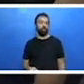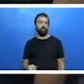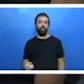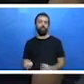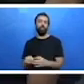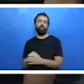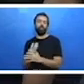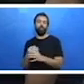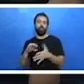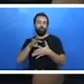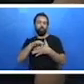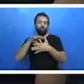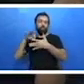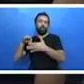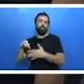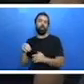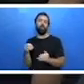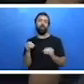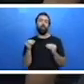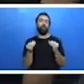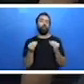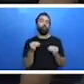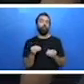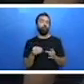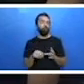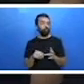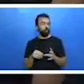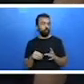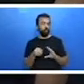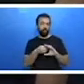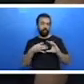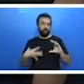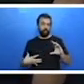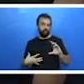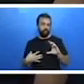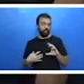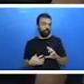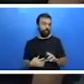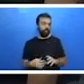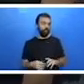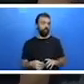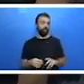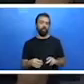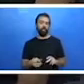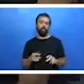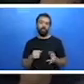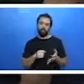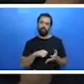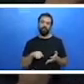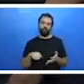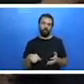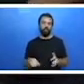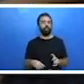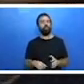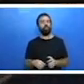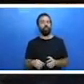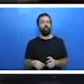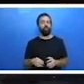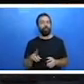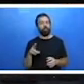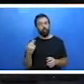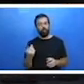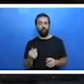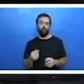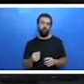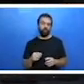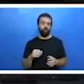folhetos, apenas escrito em folhetos, escrito, cantado e depois memorizado. D, apenas cantado e